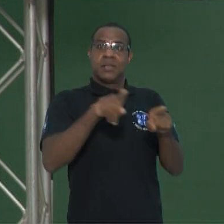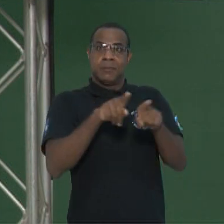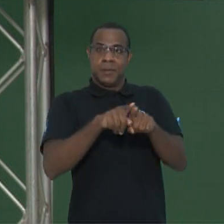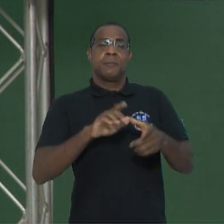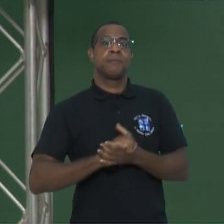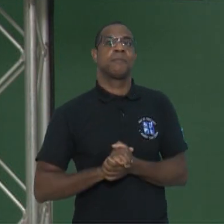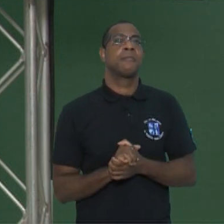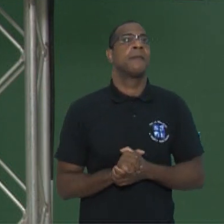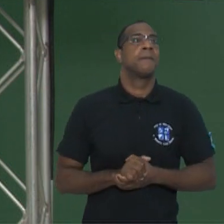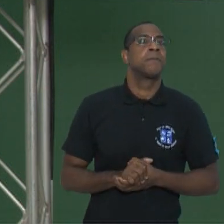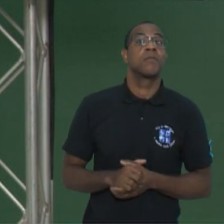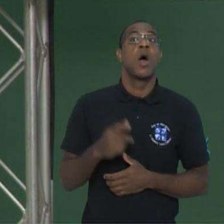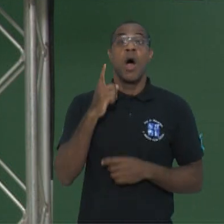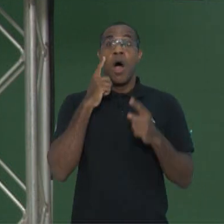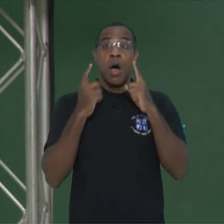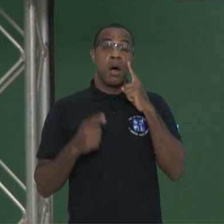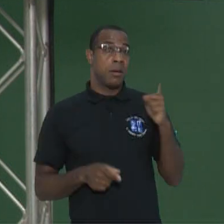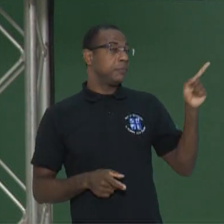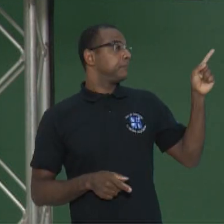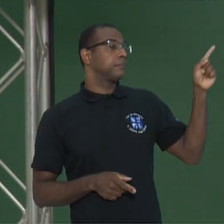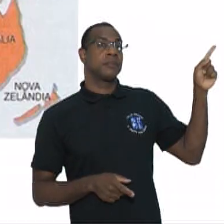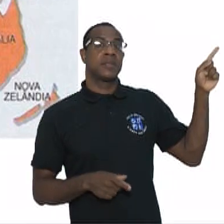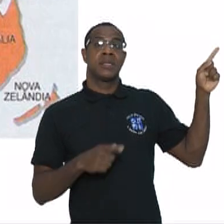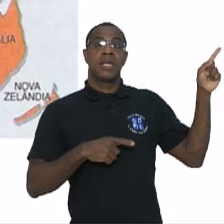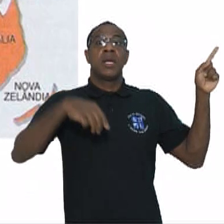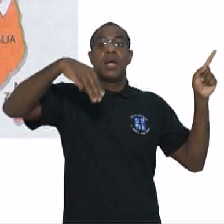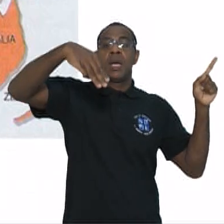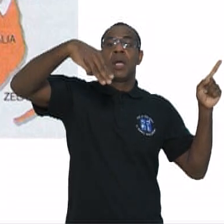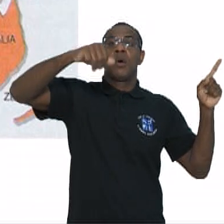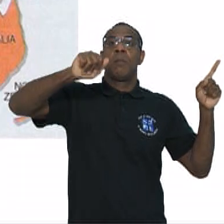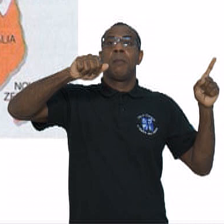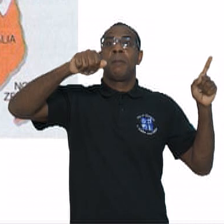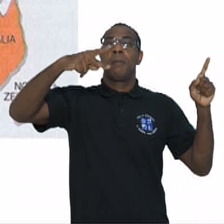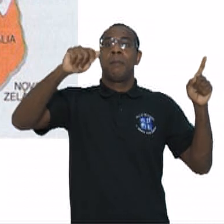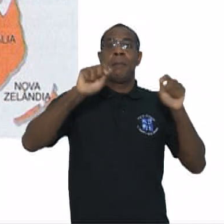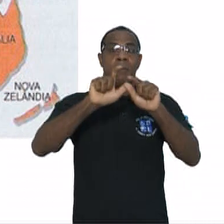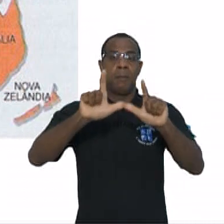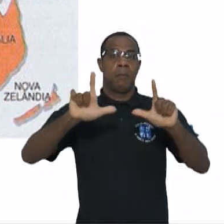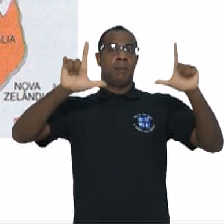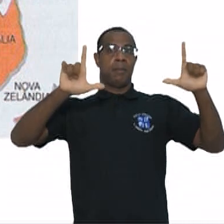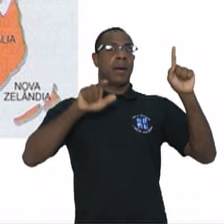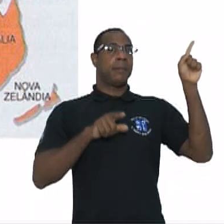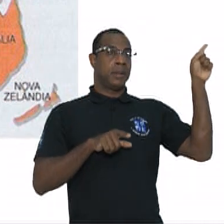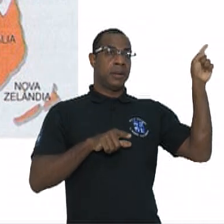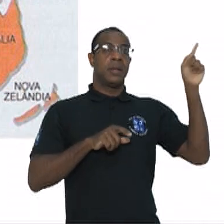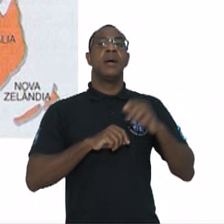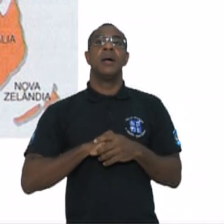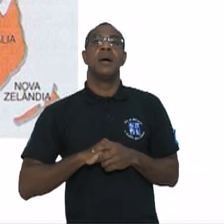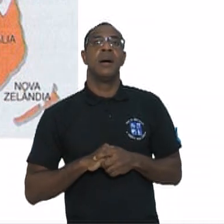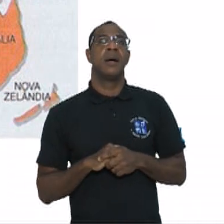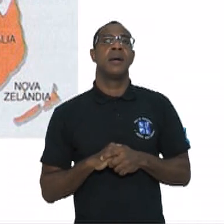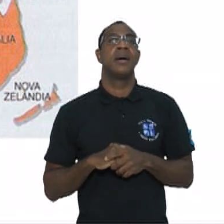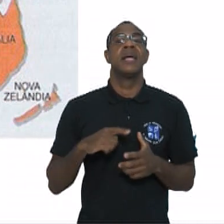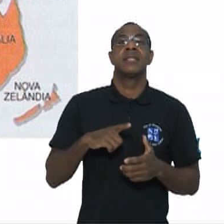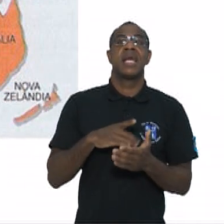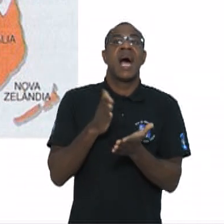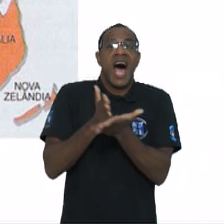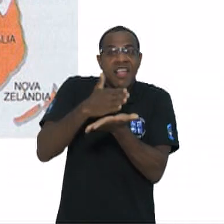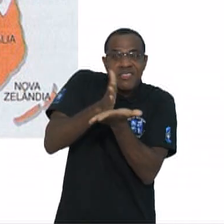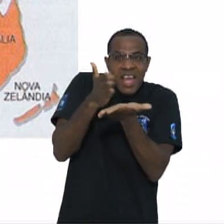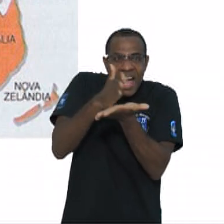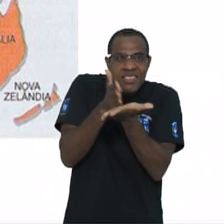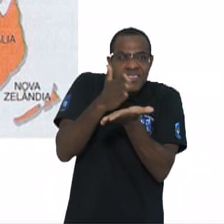Aí eu trouxe um mapa para a gente pensar um pouquinho nessa dominação europeia ali pelo mundo, né? Então, nós temos a divisão do mundo